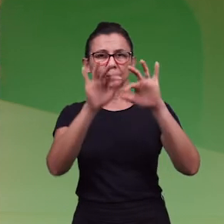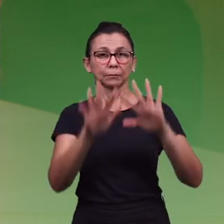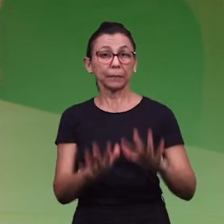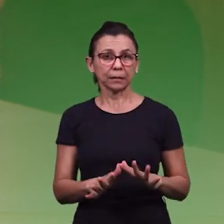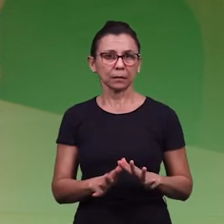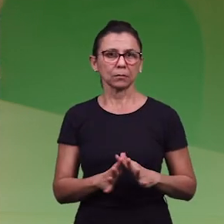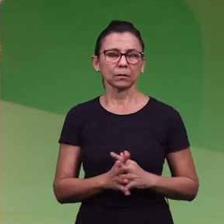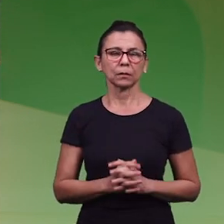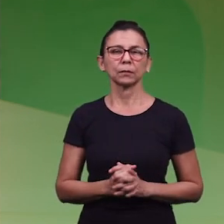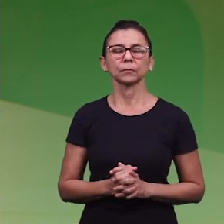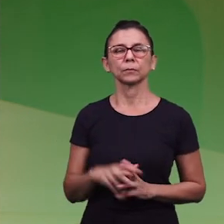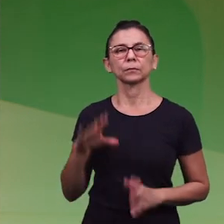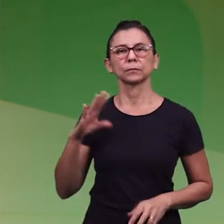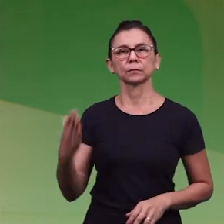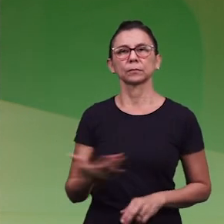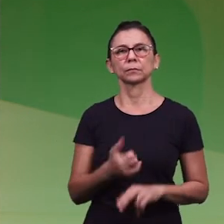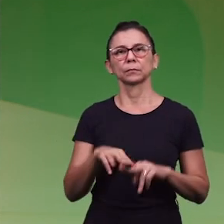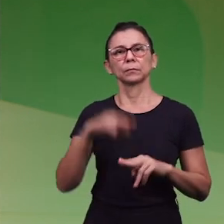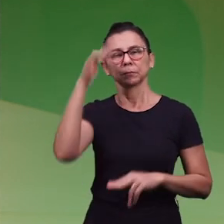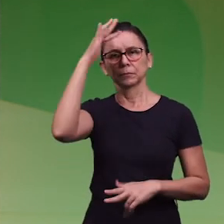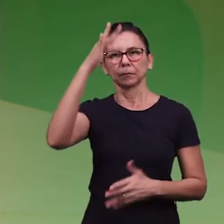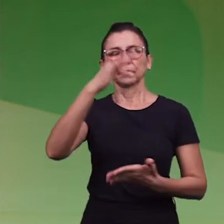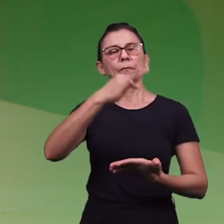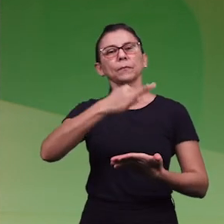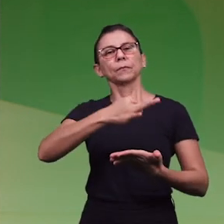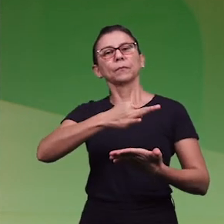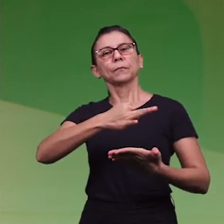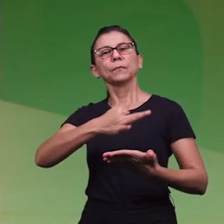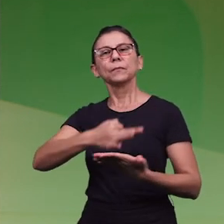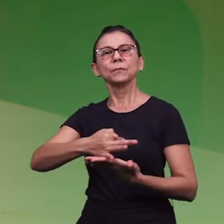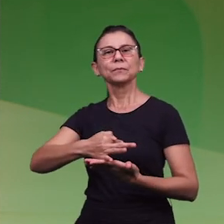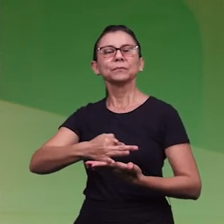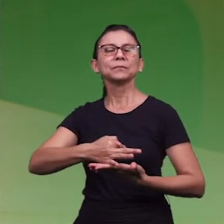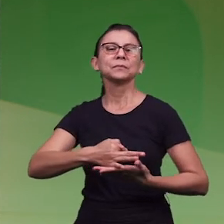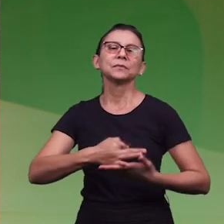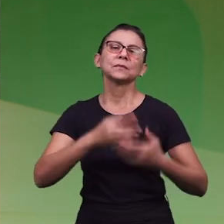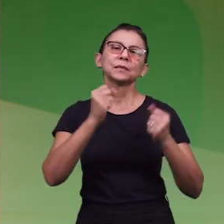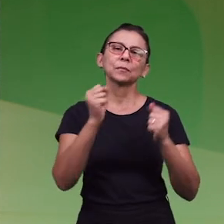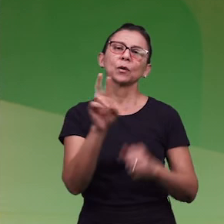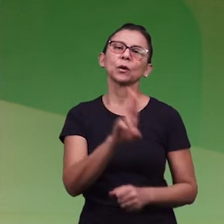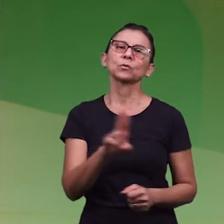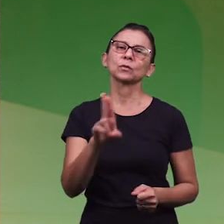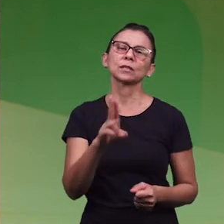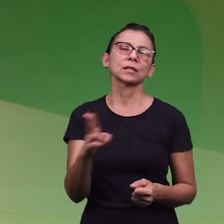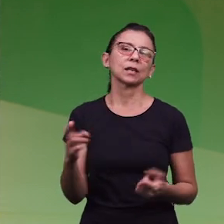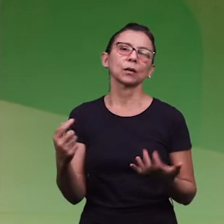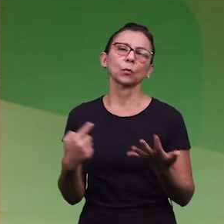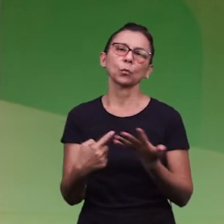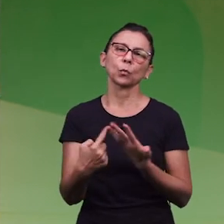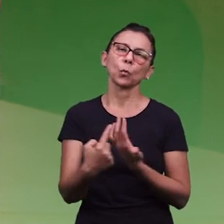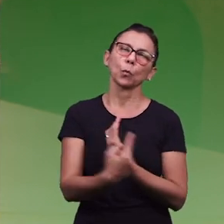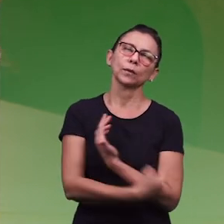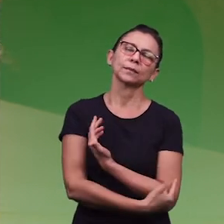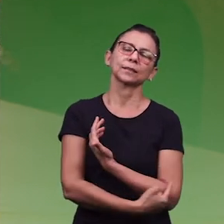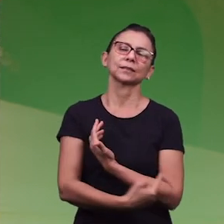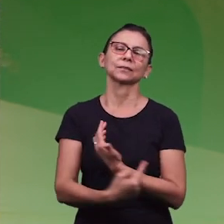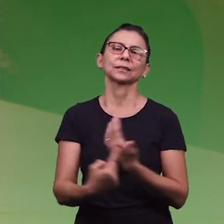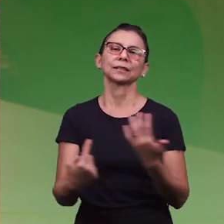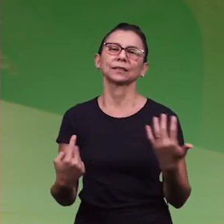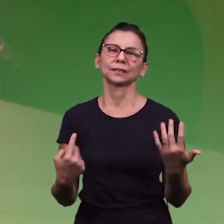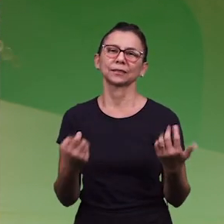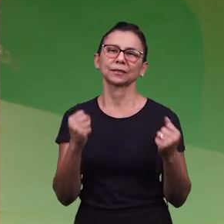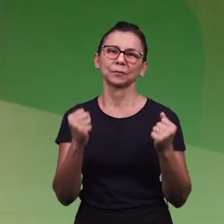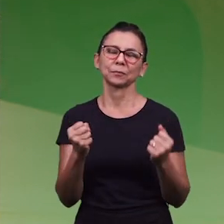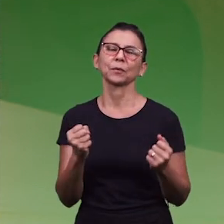que é salvo pela fé, né? E ele entra nesse tesouro quantas vezes ele quiser entrar para se apropriar desse tesouro,